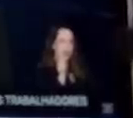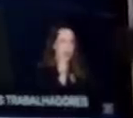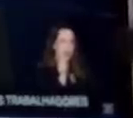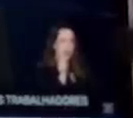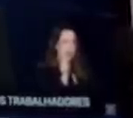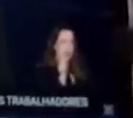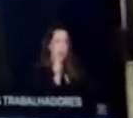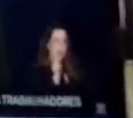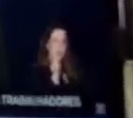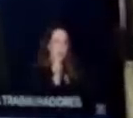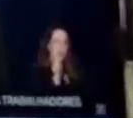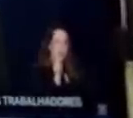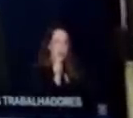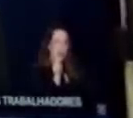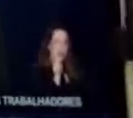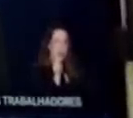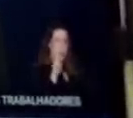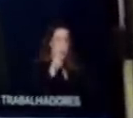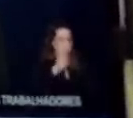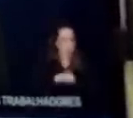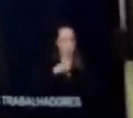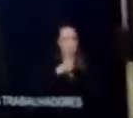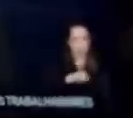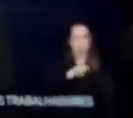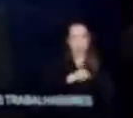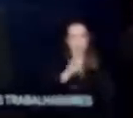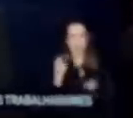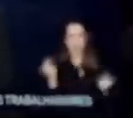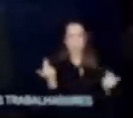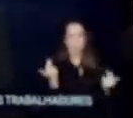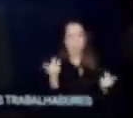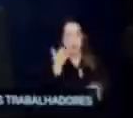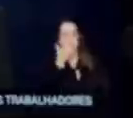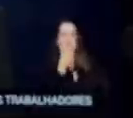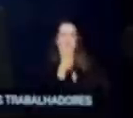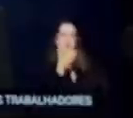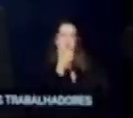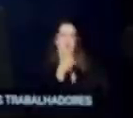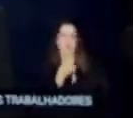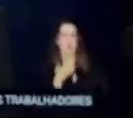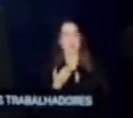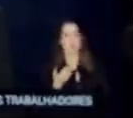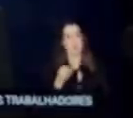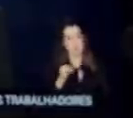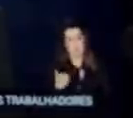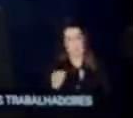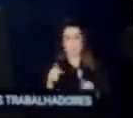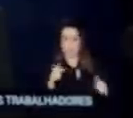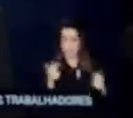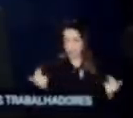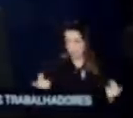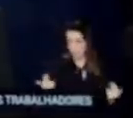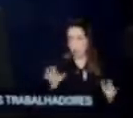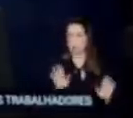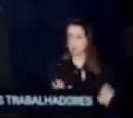tempo. Então, o Lula vai só falando mentira. O salário que o homem exercendo a mesma